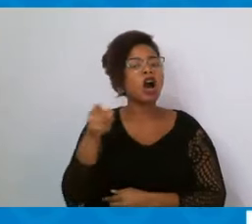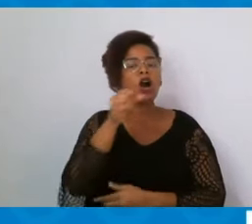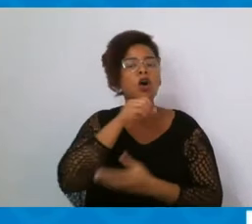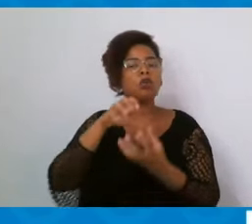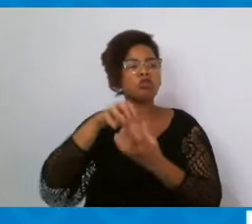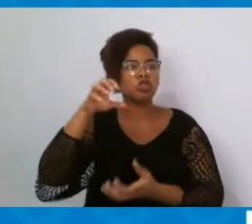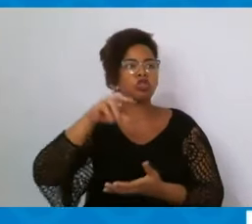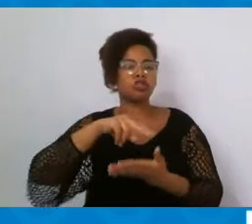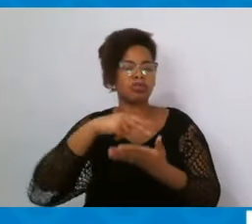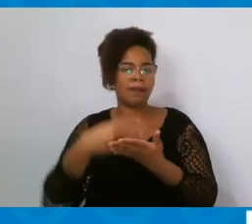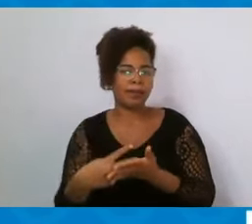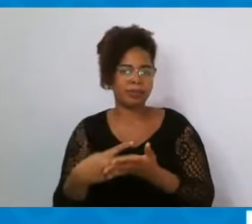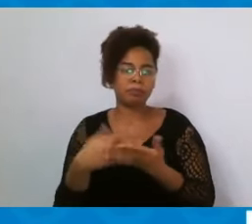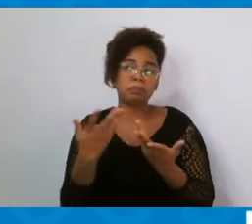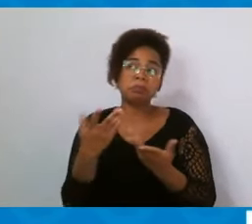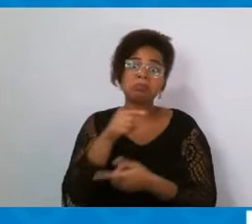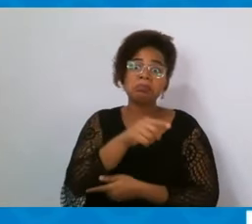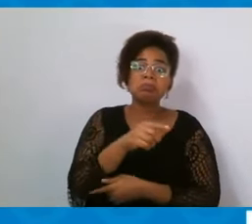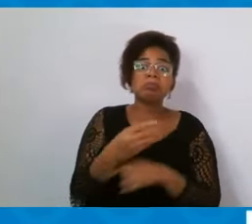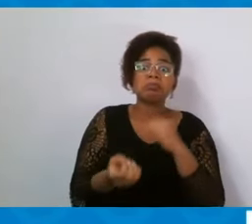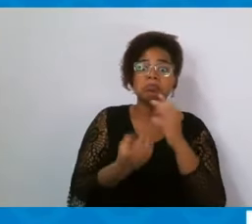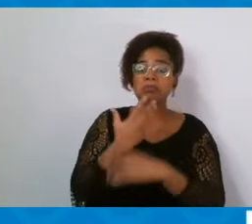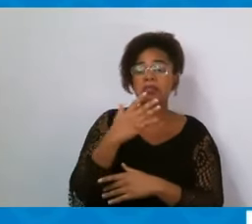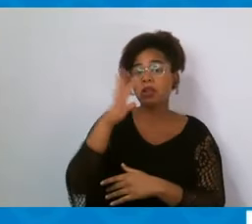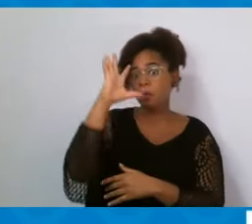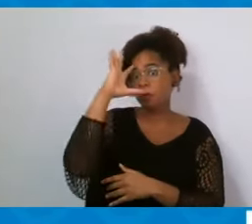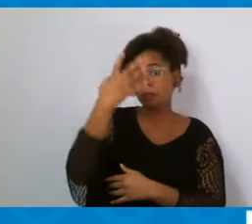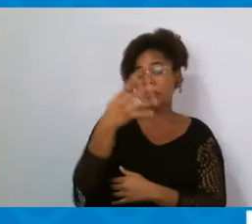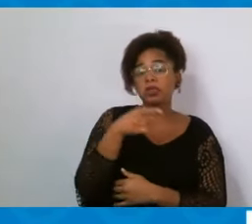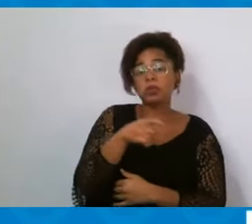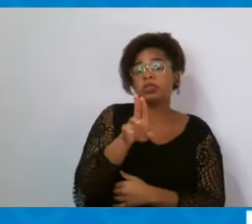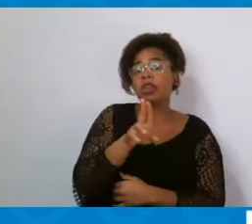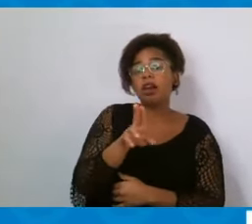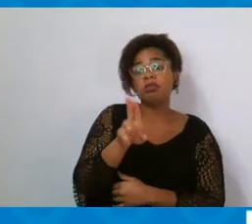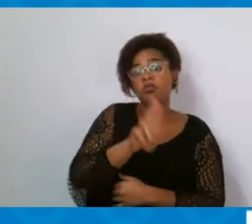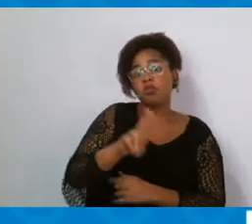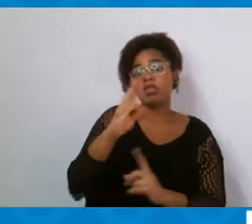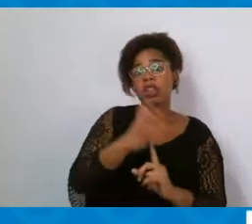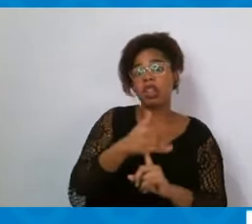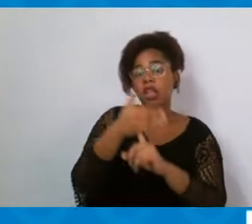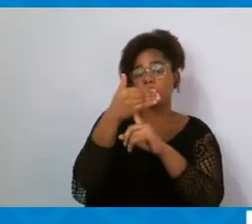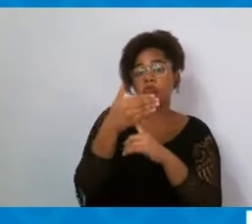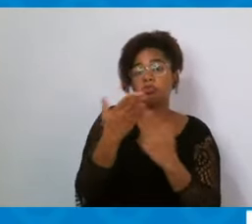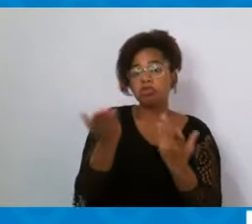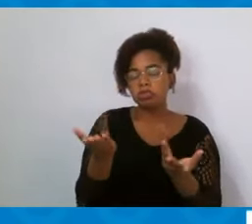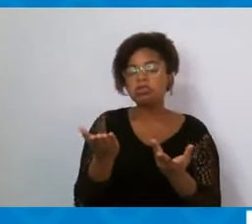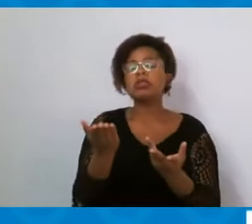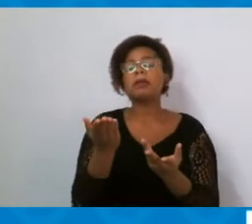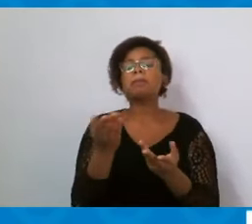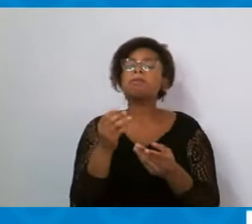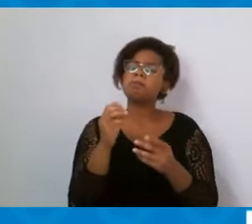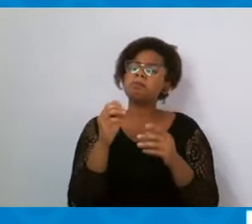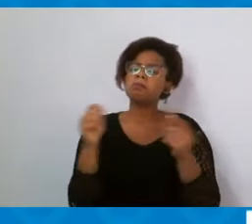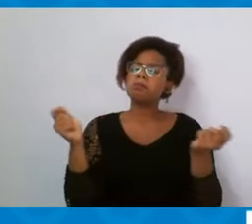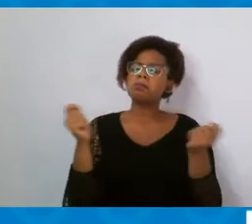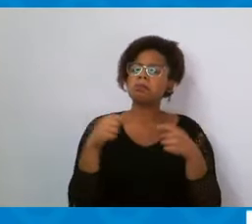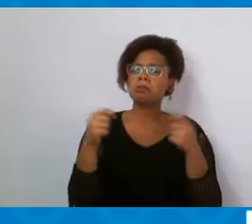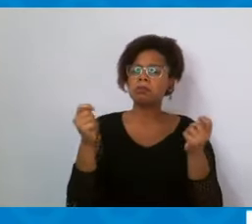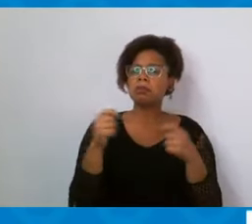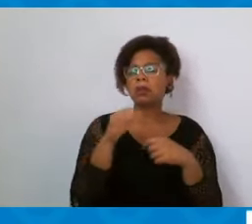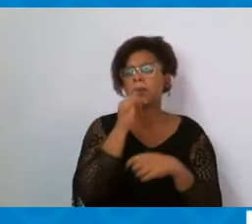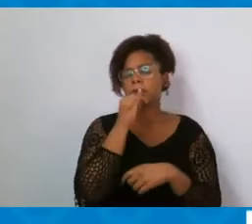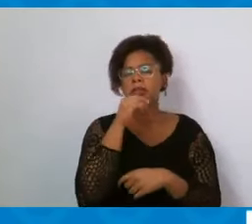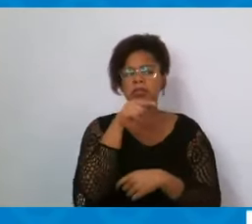uma solução inovadora que eles realmente criaram. E aí, essas coisas podem ou não, depois que eles